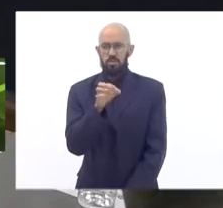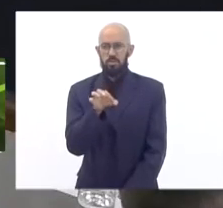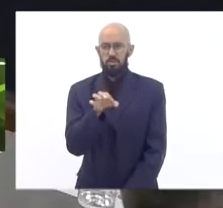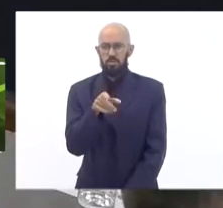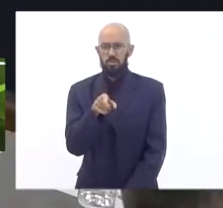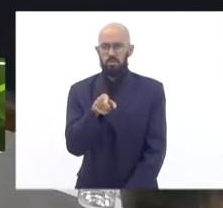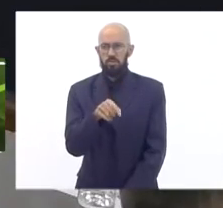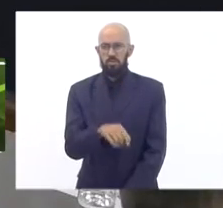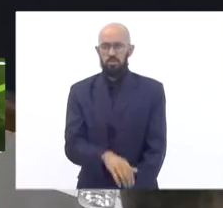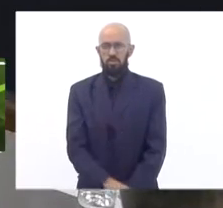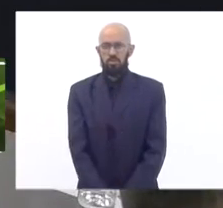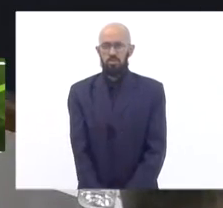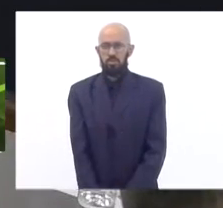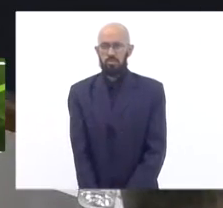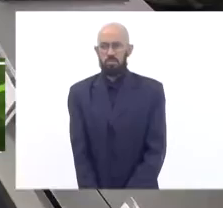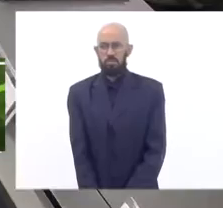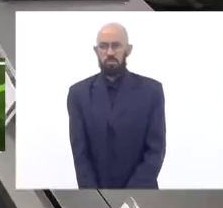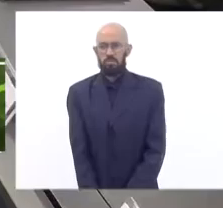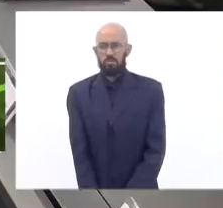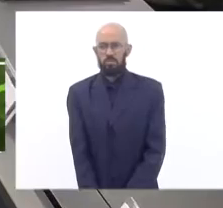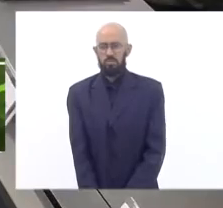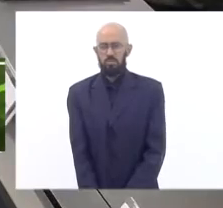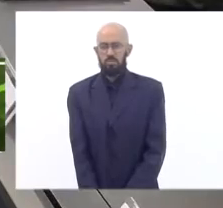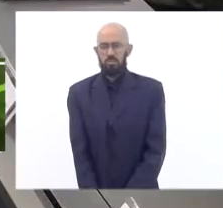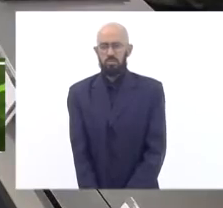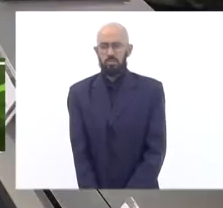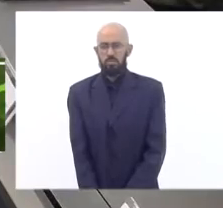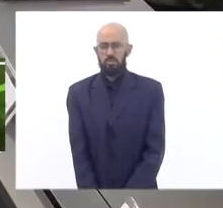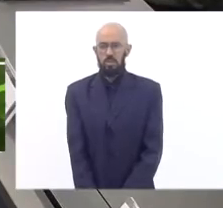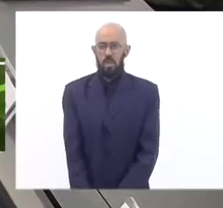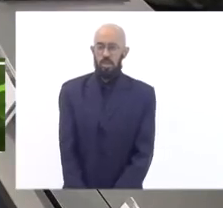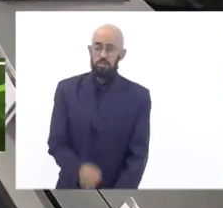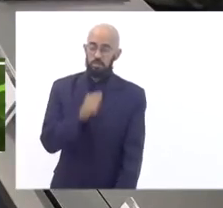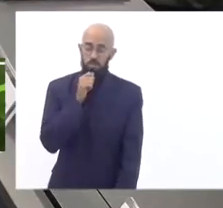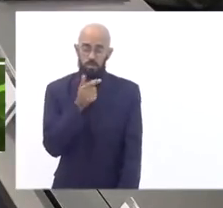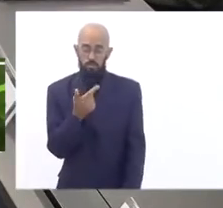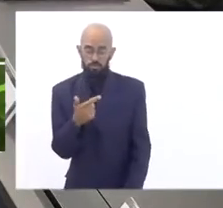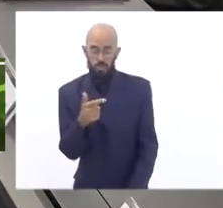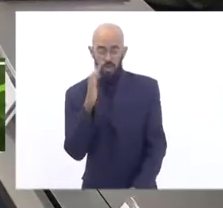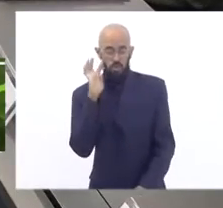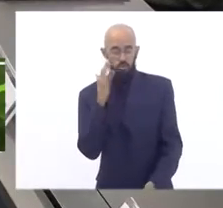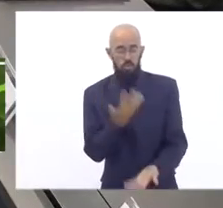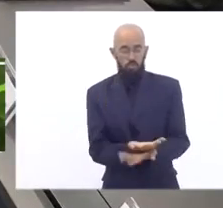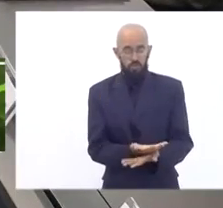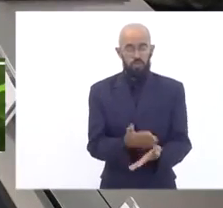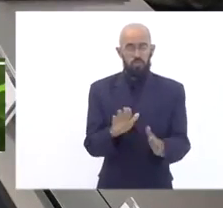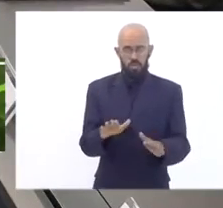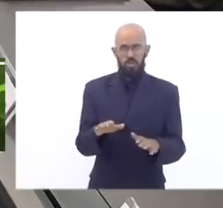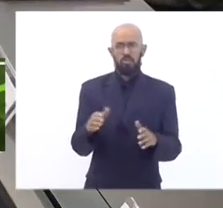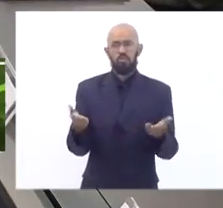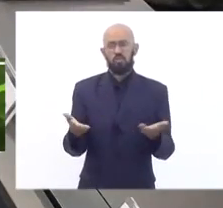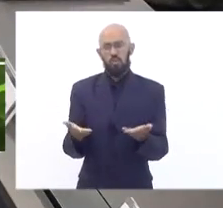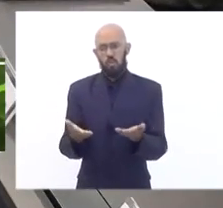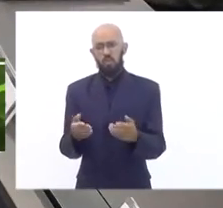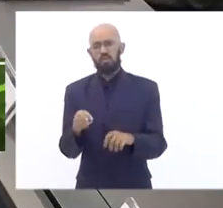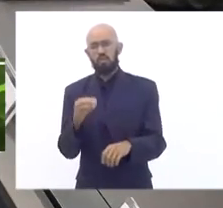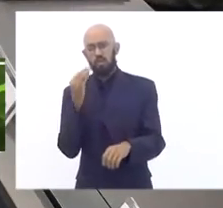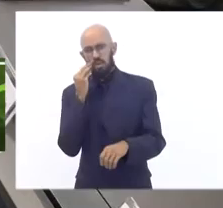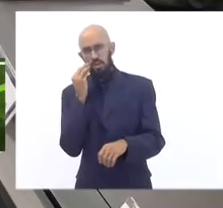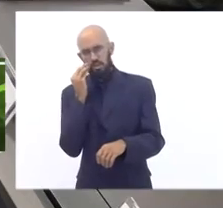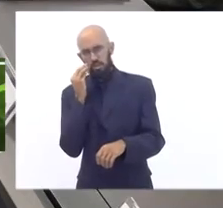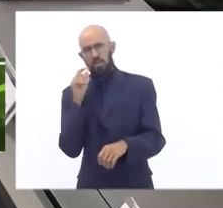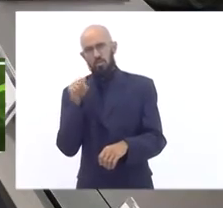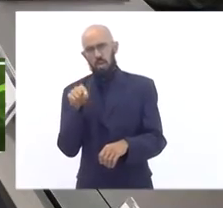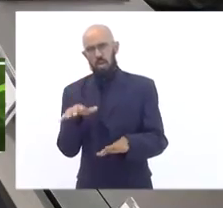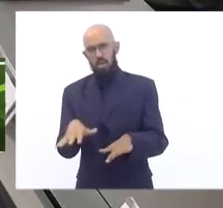Ao microfone. É, na eu verdade, ainda não está fechado, né, deputada? Mas o que temos na mesa hoje em negociação,